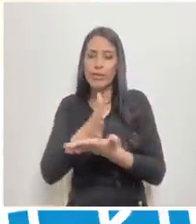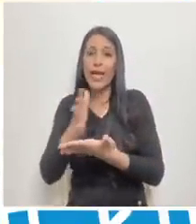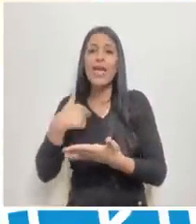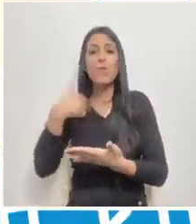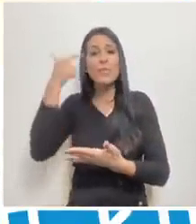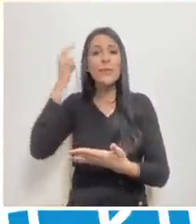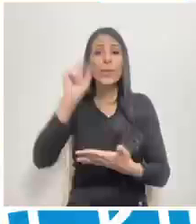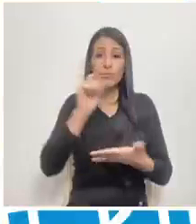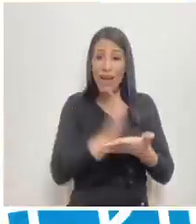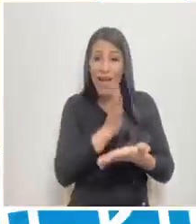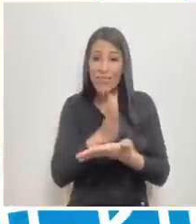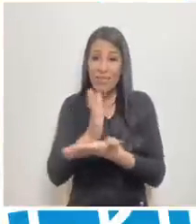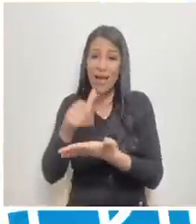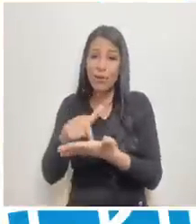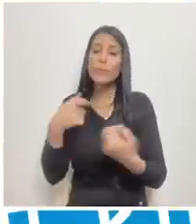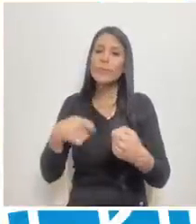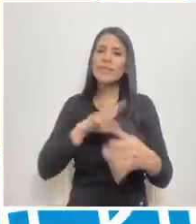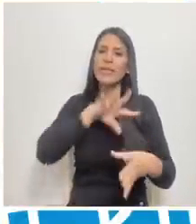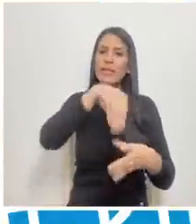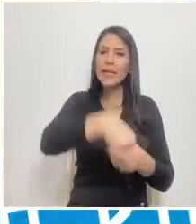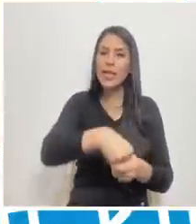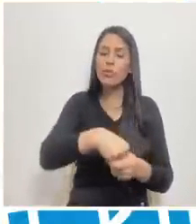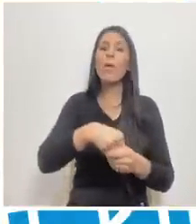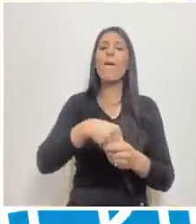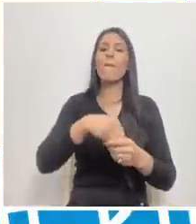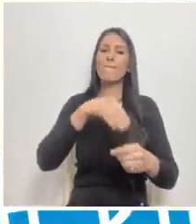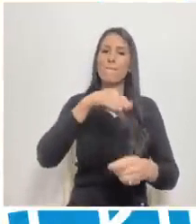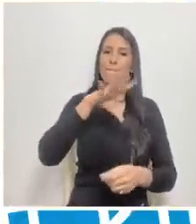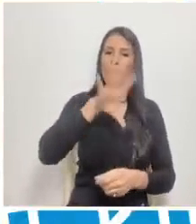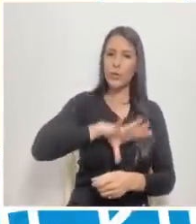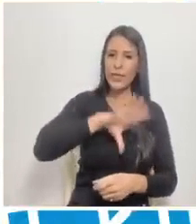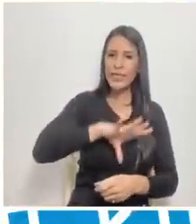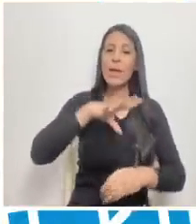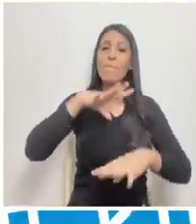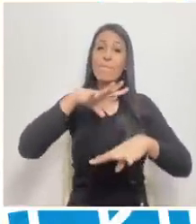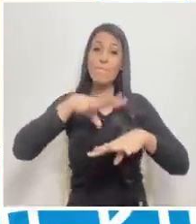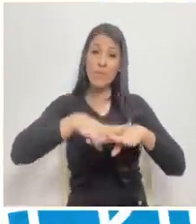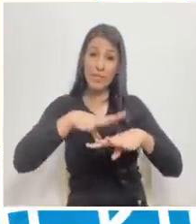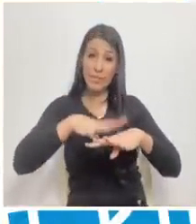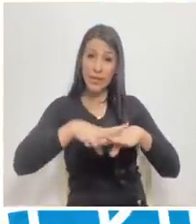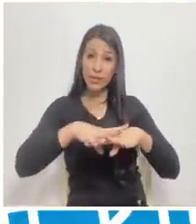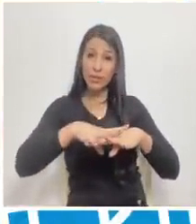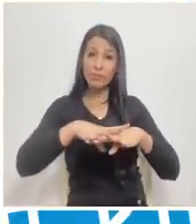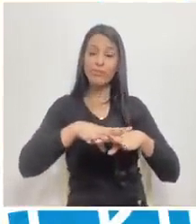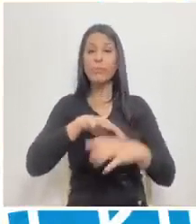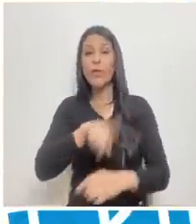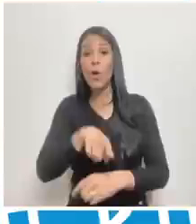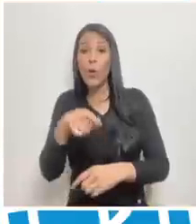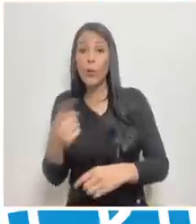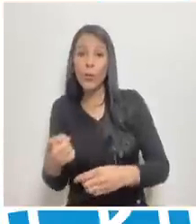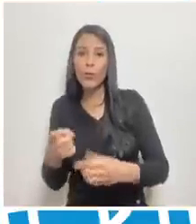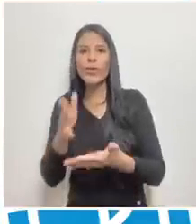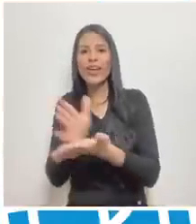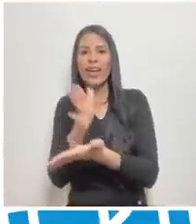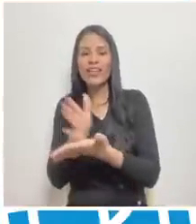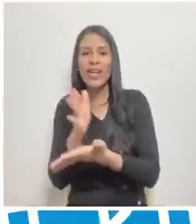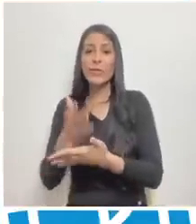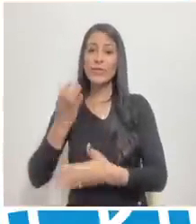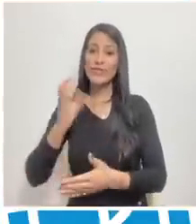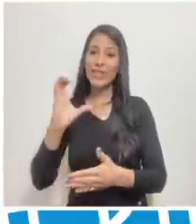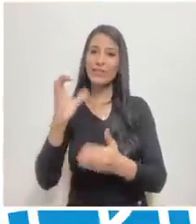portuguesa e matemática e um caderno ou cadernos com ciências da natureza e ciências